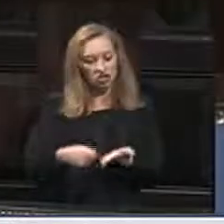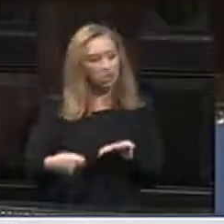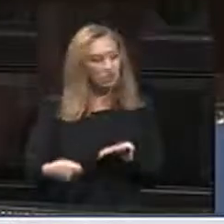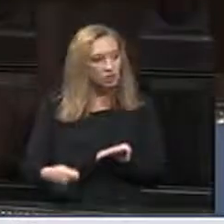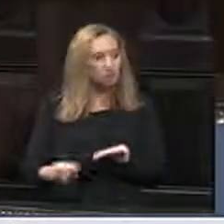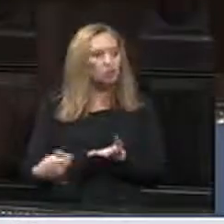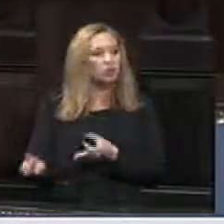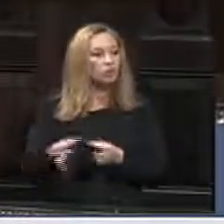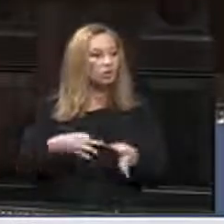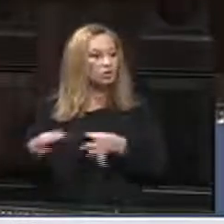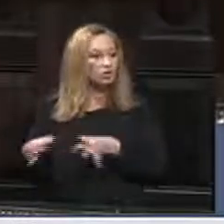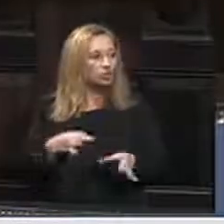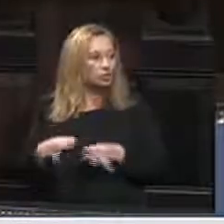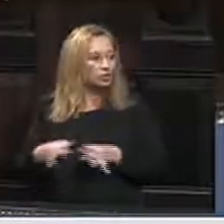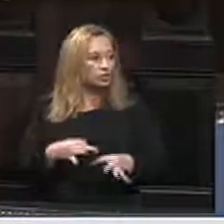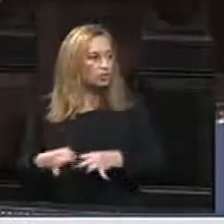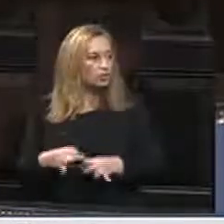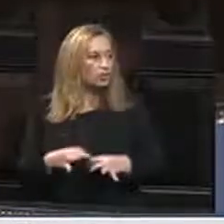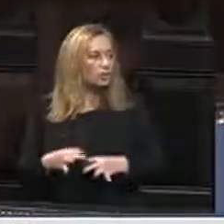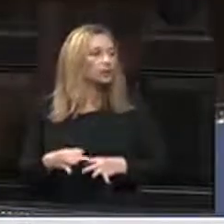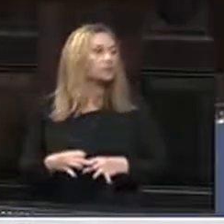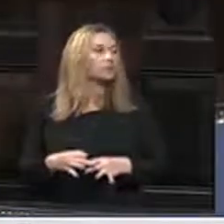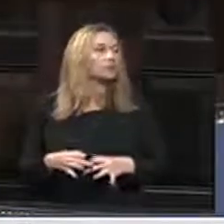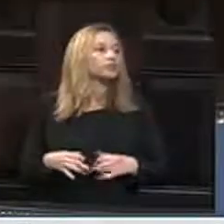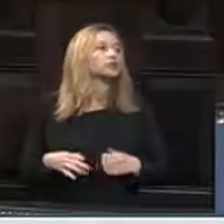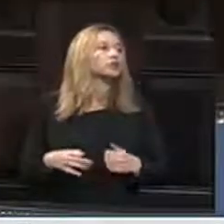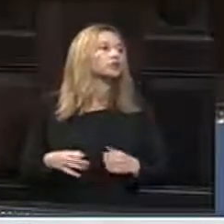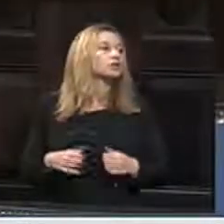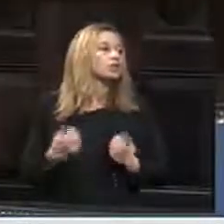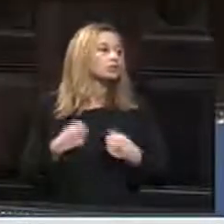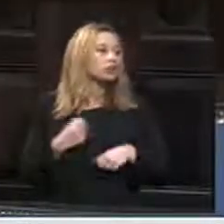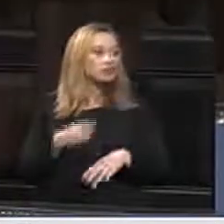no projeto. Então, eles deverão ser